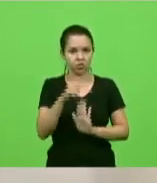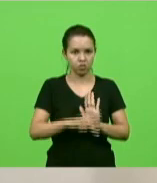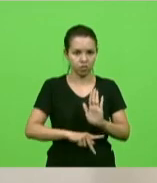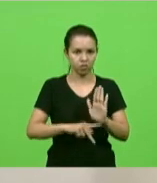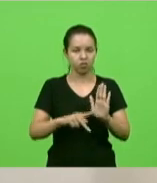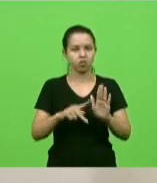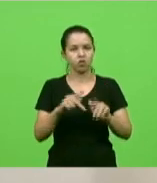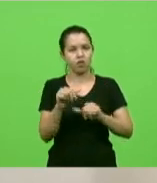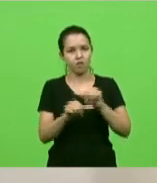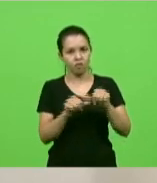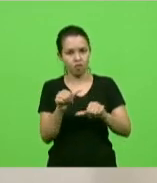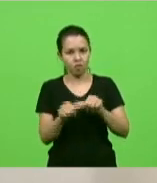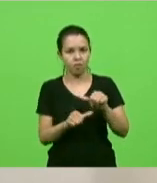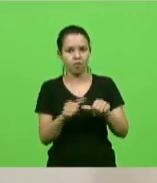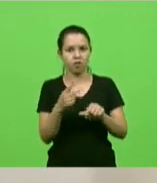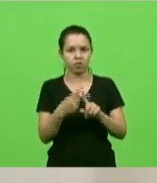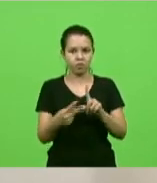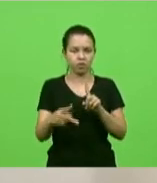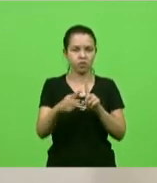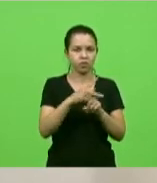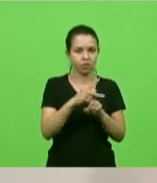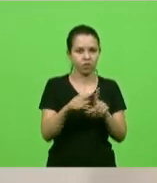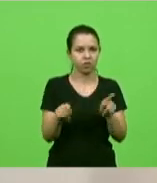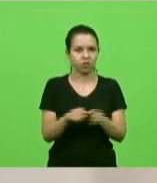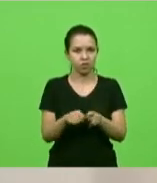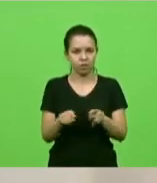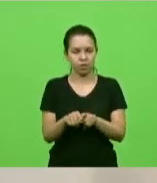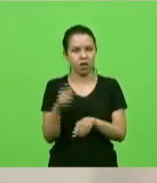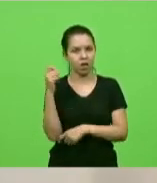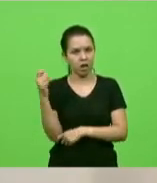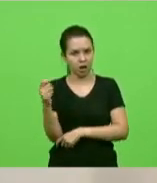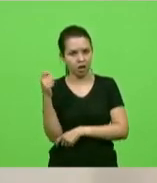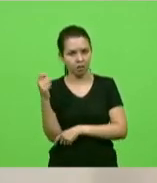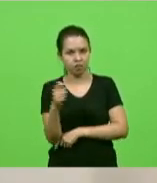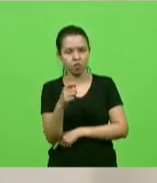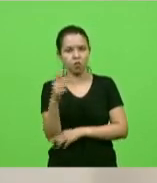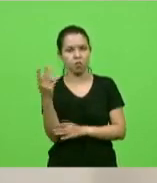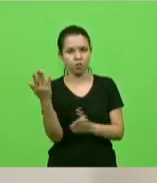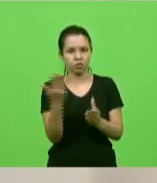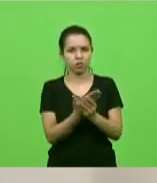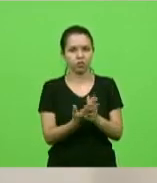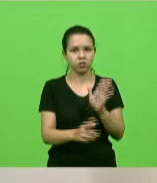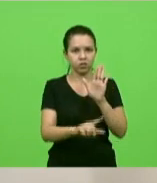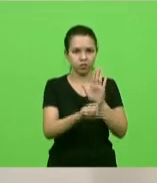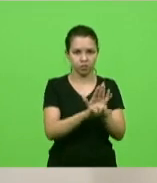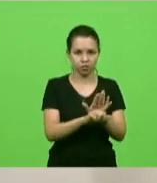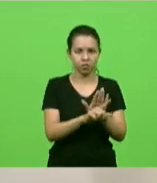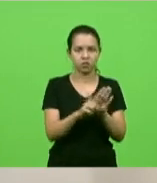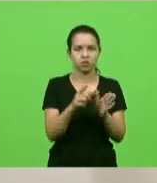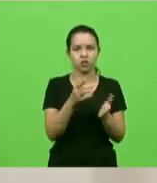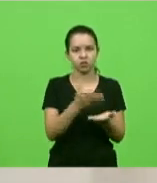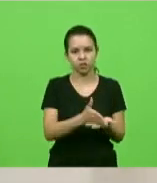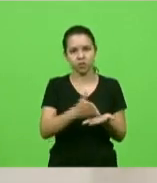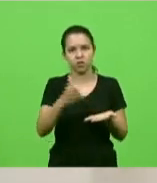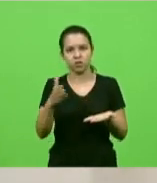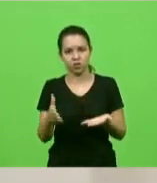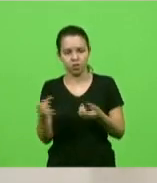de reforma da Previdência, incluindo em grave ofensa ao processo legislativo e ao princípio da separação dos